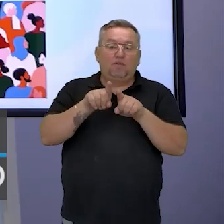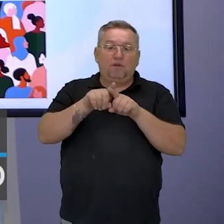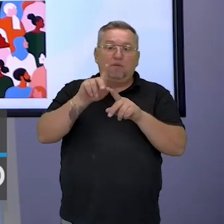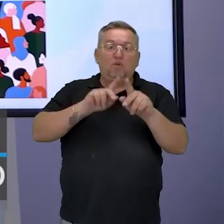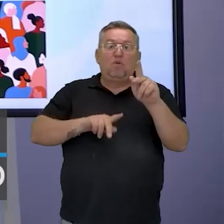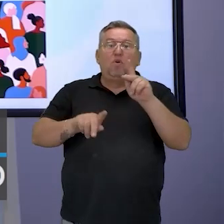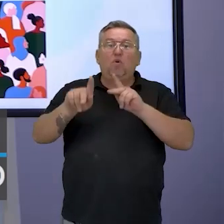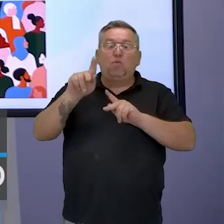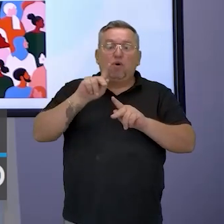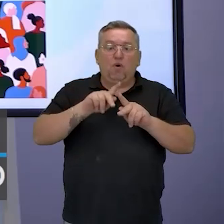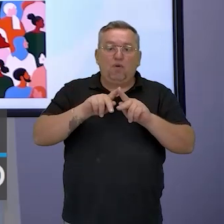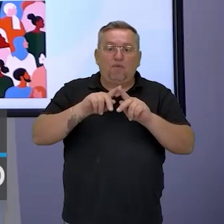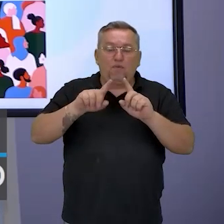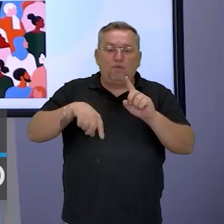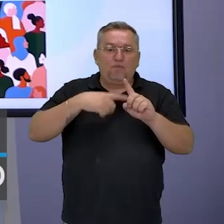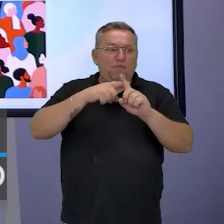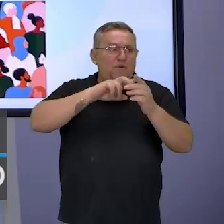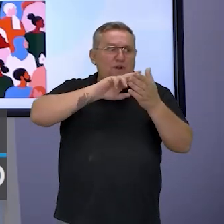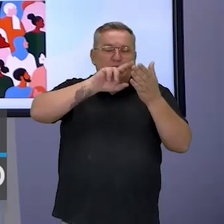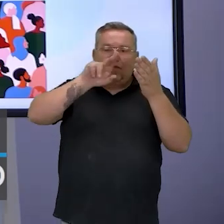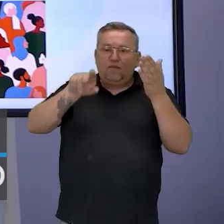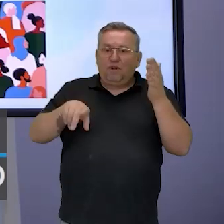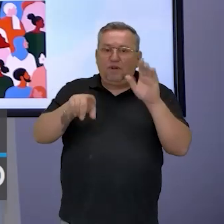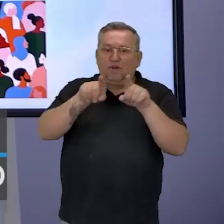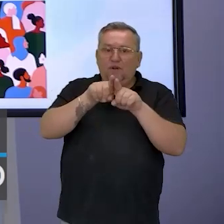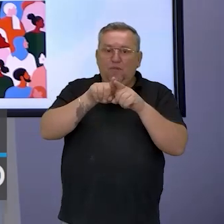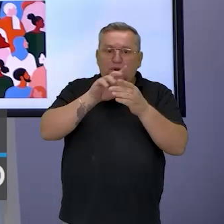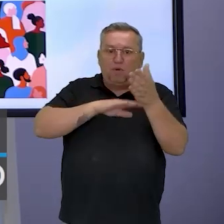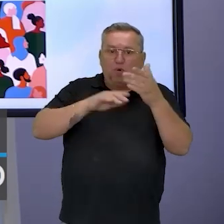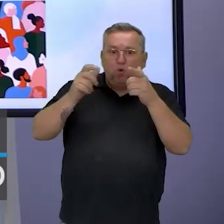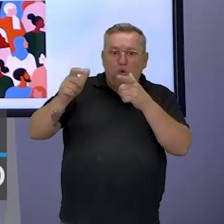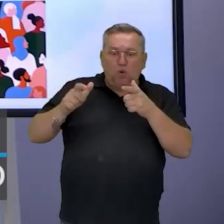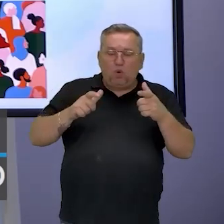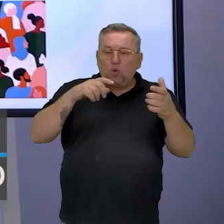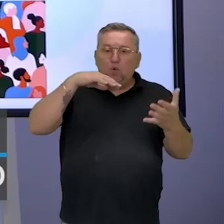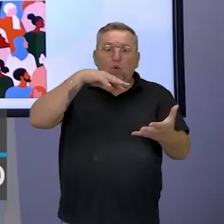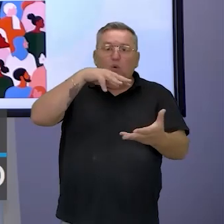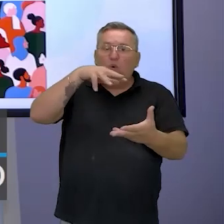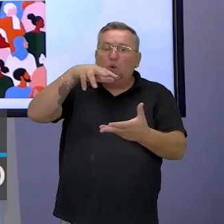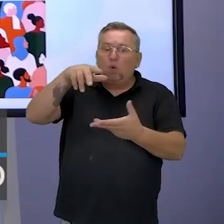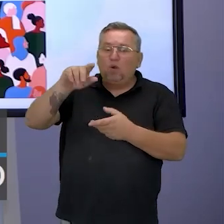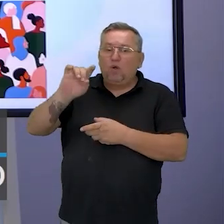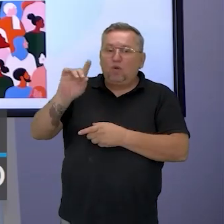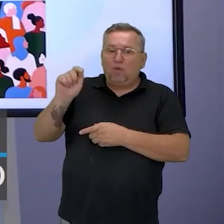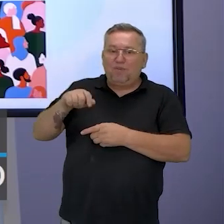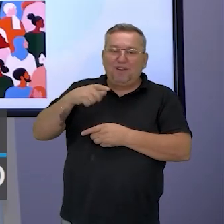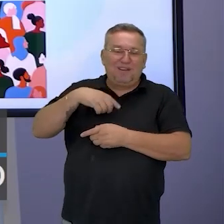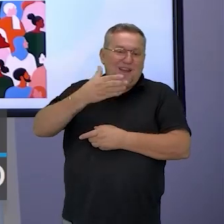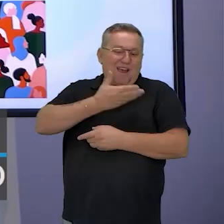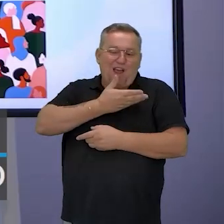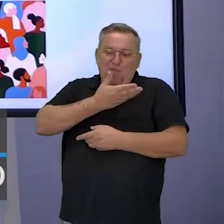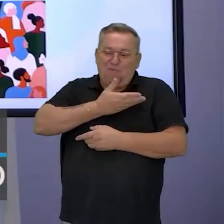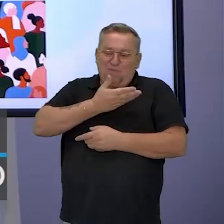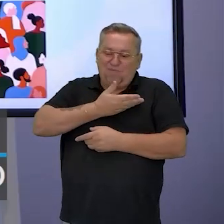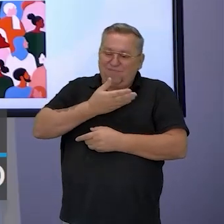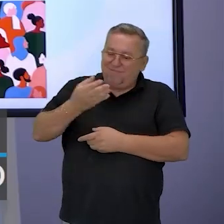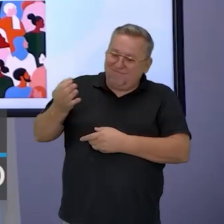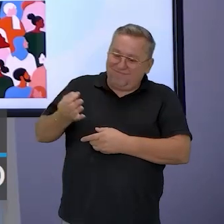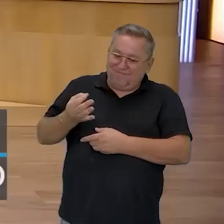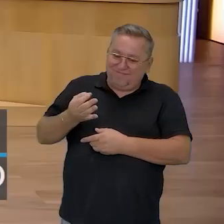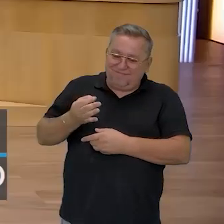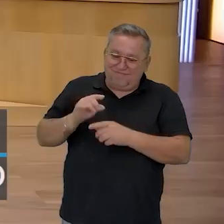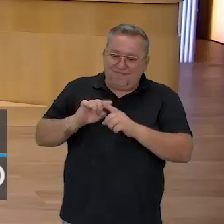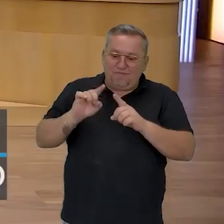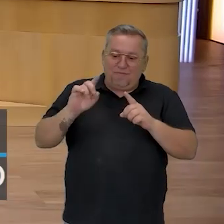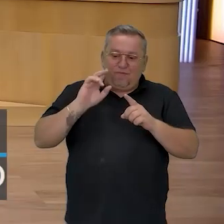povos os mais diferentes de tudo quanto era canto do mundo, a gente só poderia ser amigão, não é isso, Mafê? Mas olha, quando a